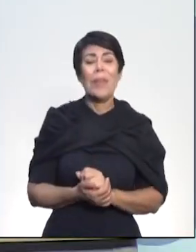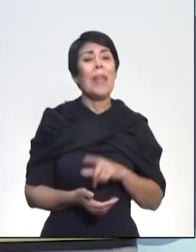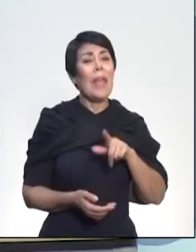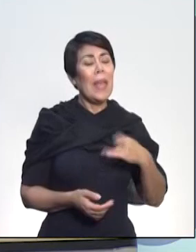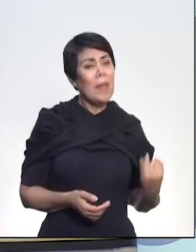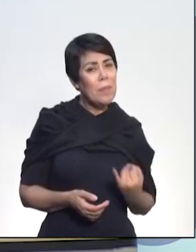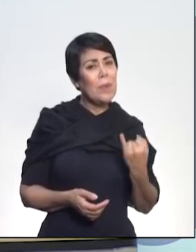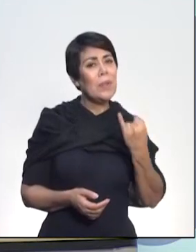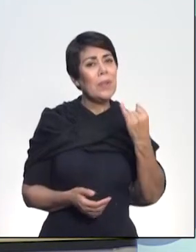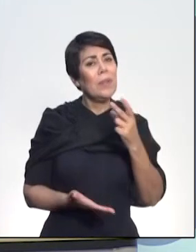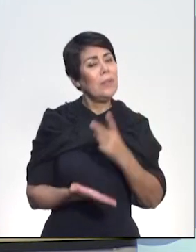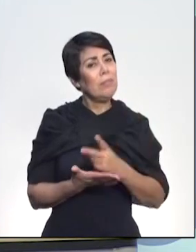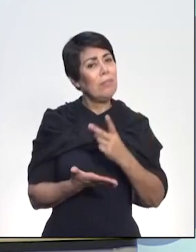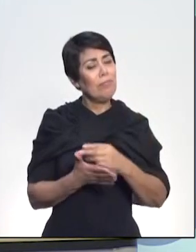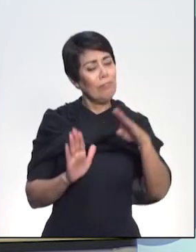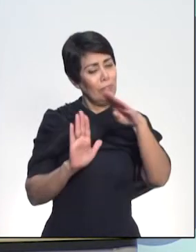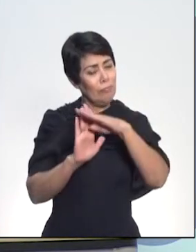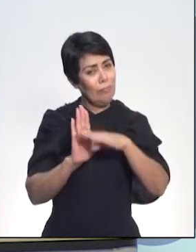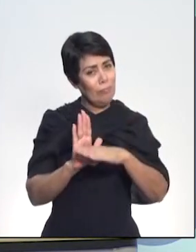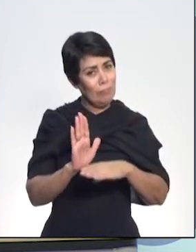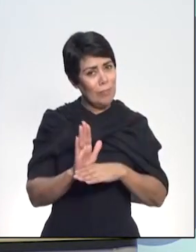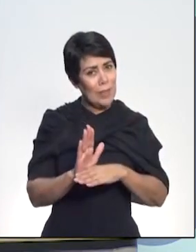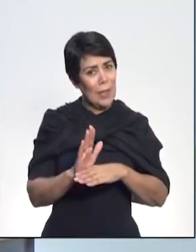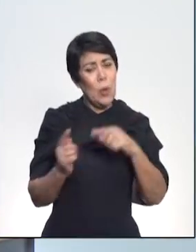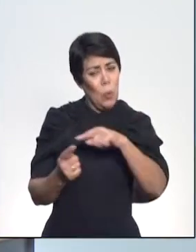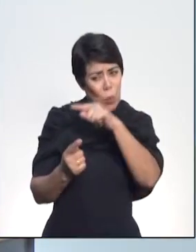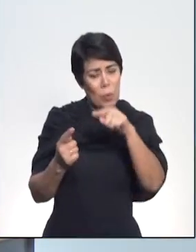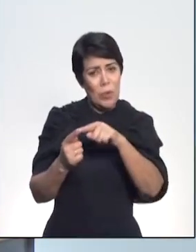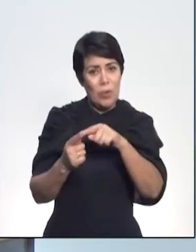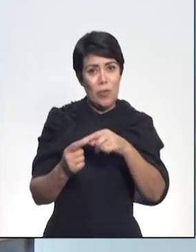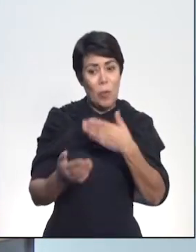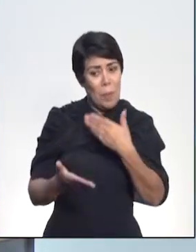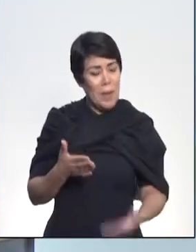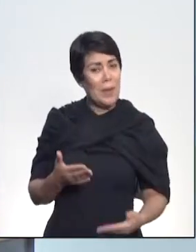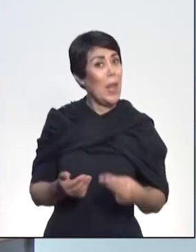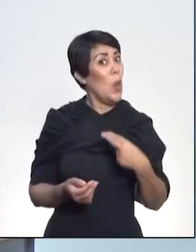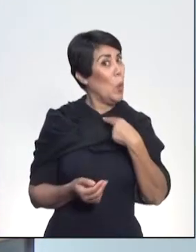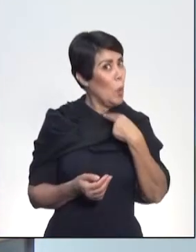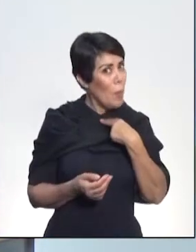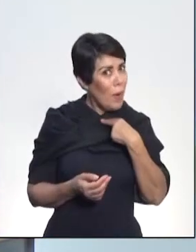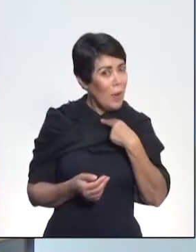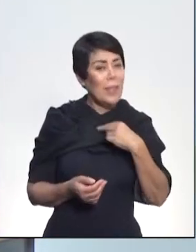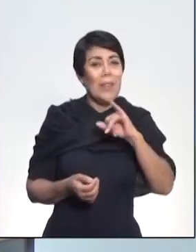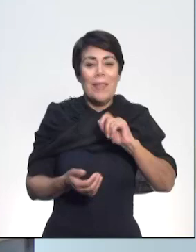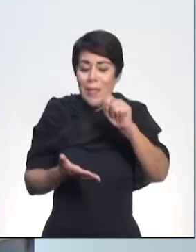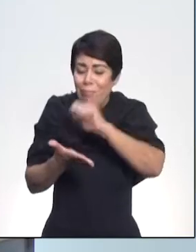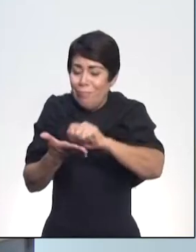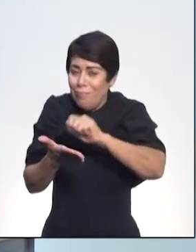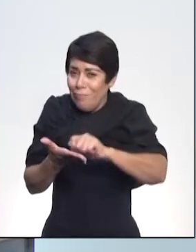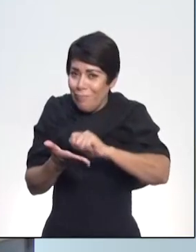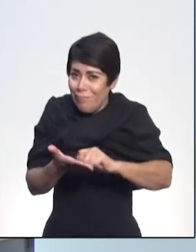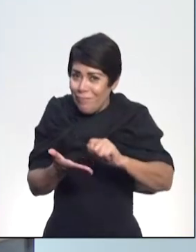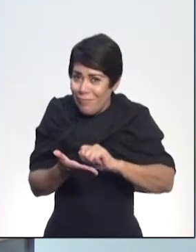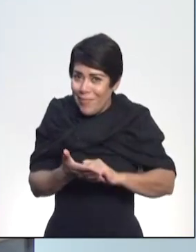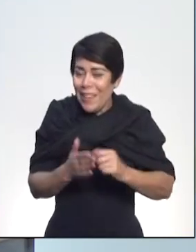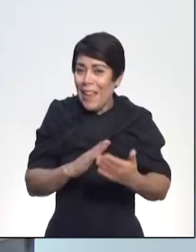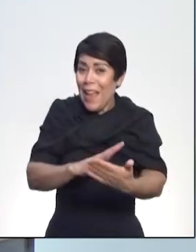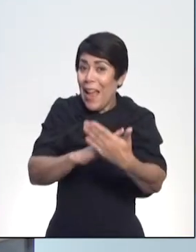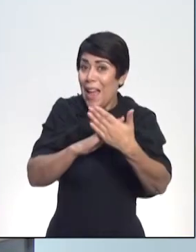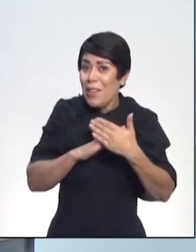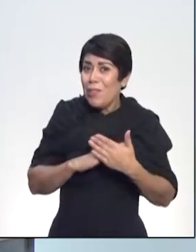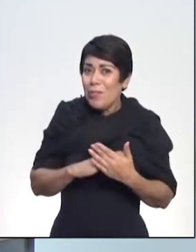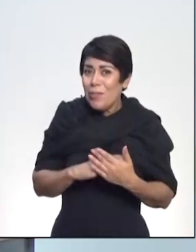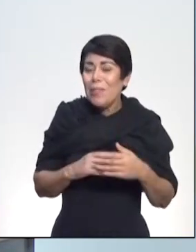a disciplina e o foco. E o fato da gente anotar, de colocar no papel, faz com que a